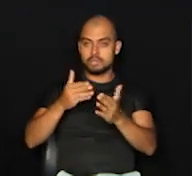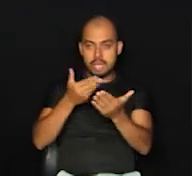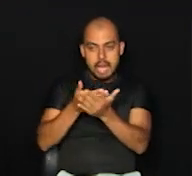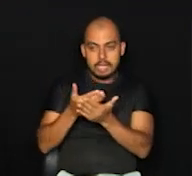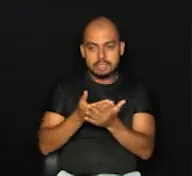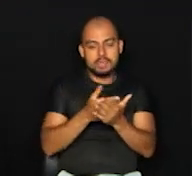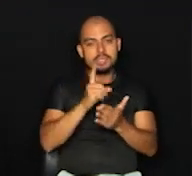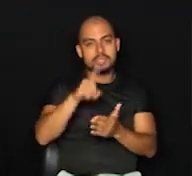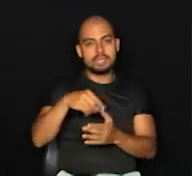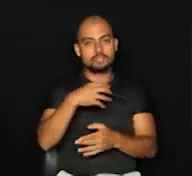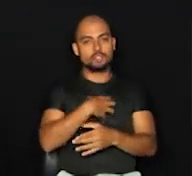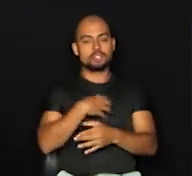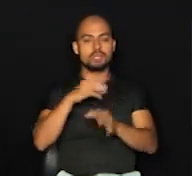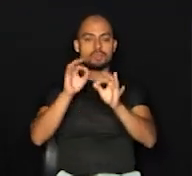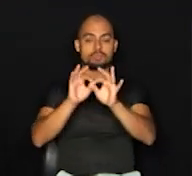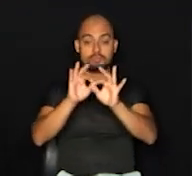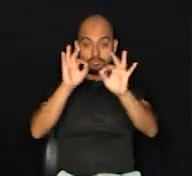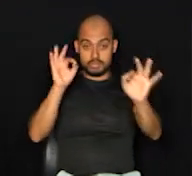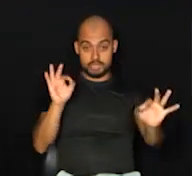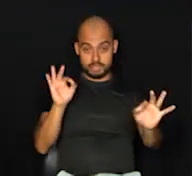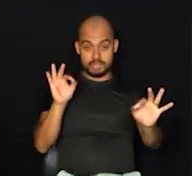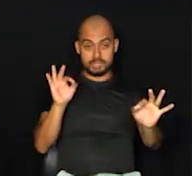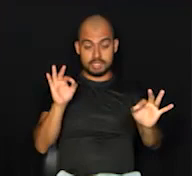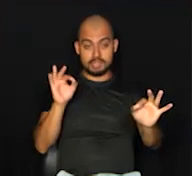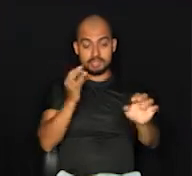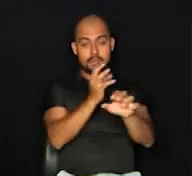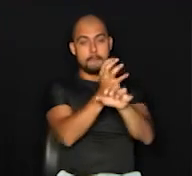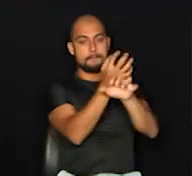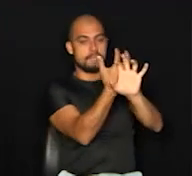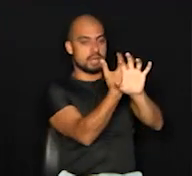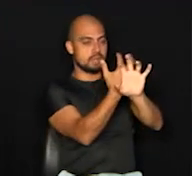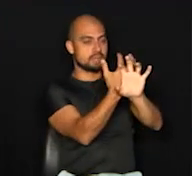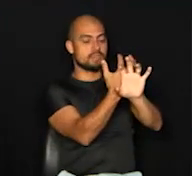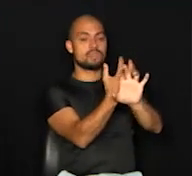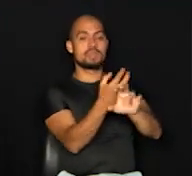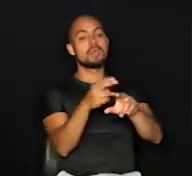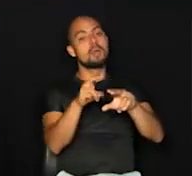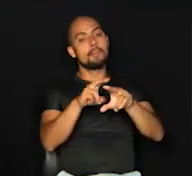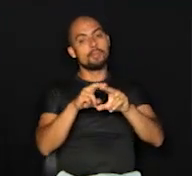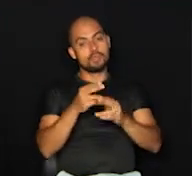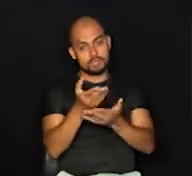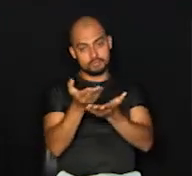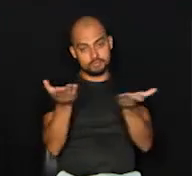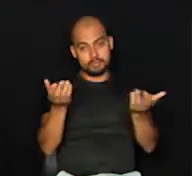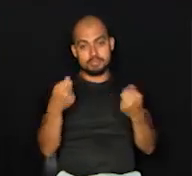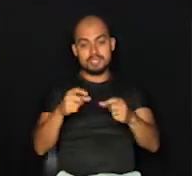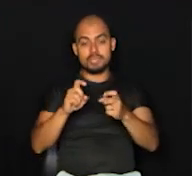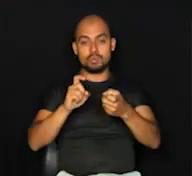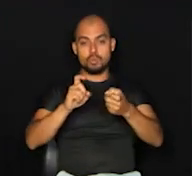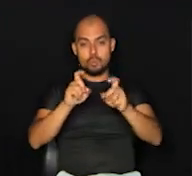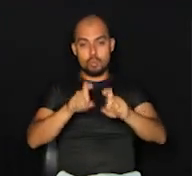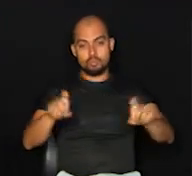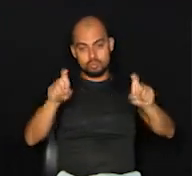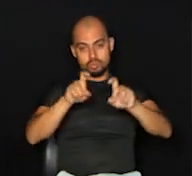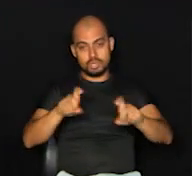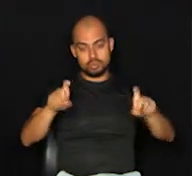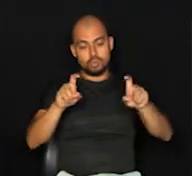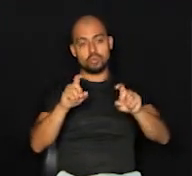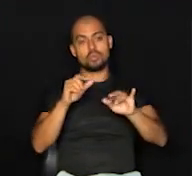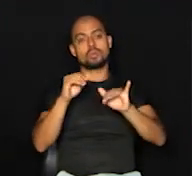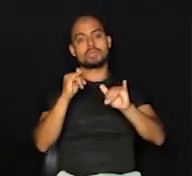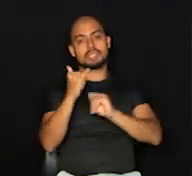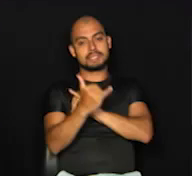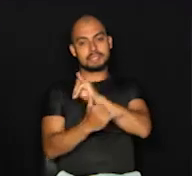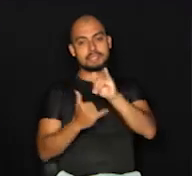nesse formato EAD, por isso o aluno também deverá ter acesso ao computador e à internet para